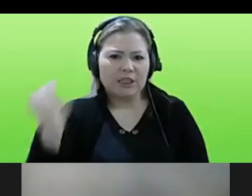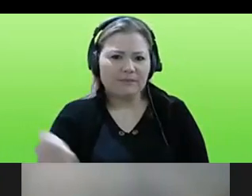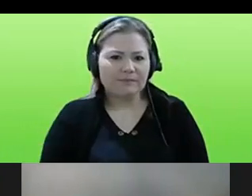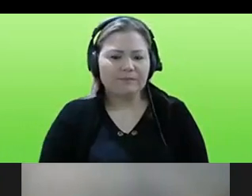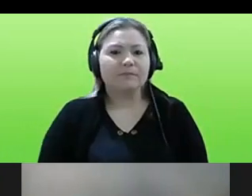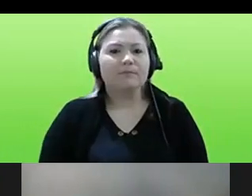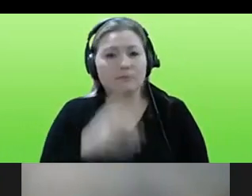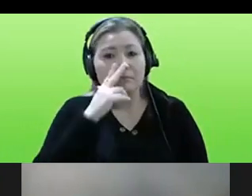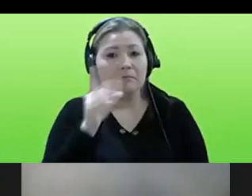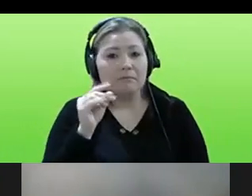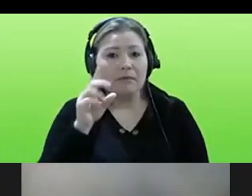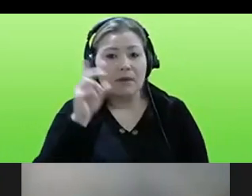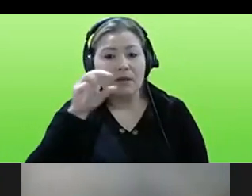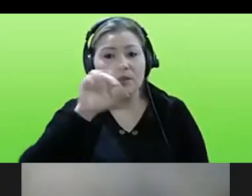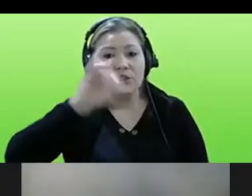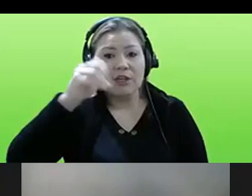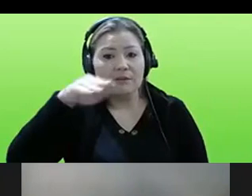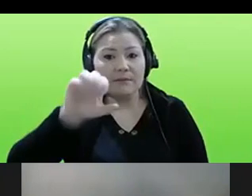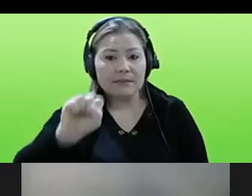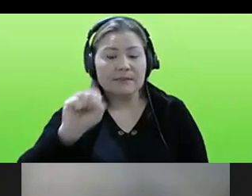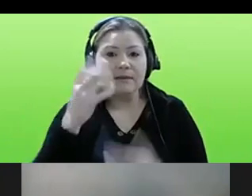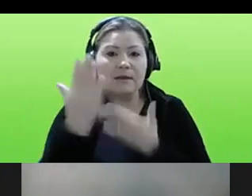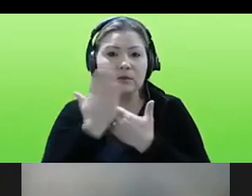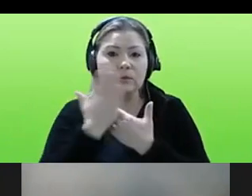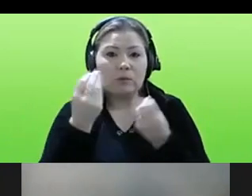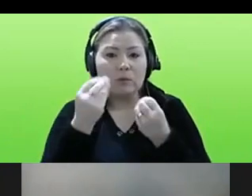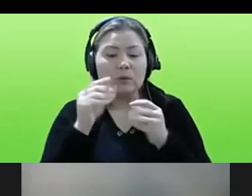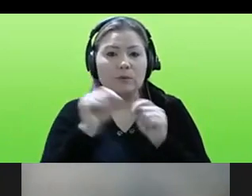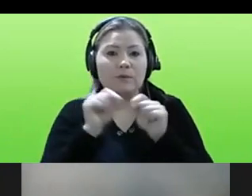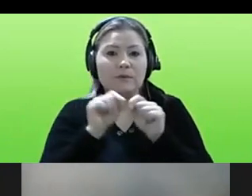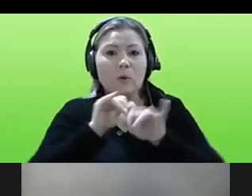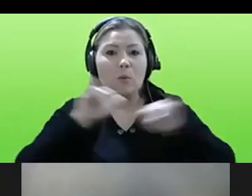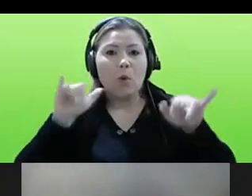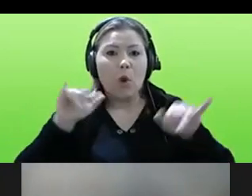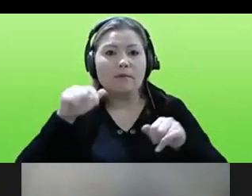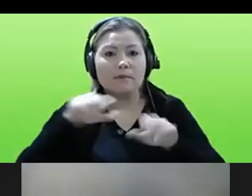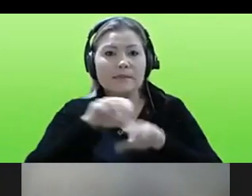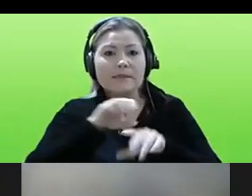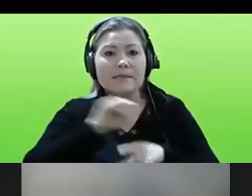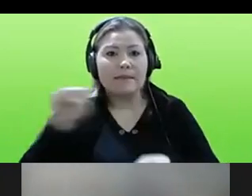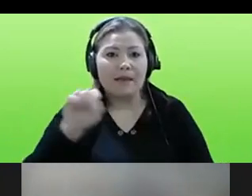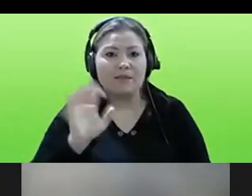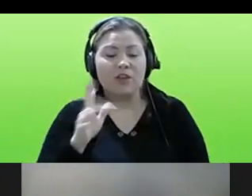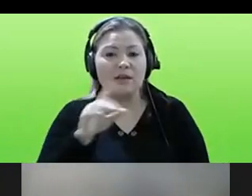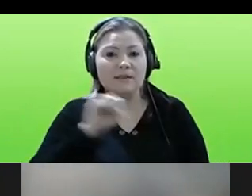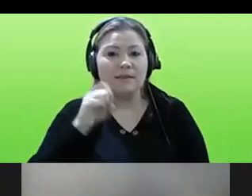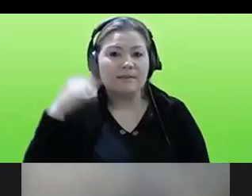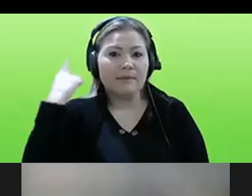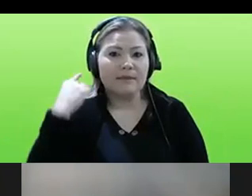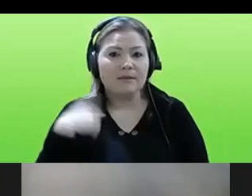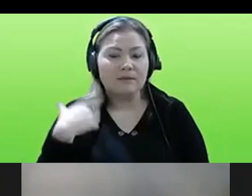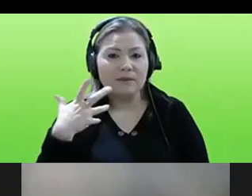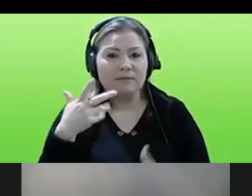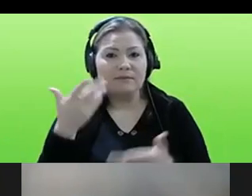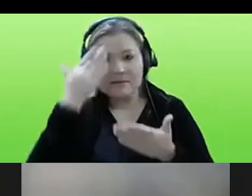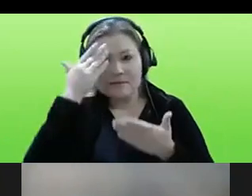Obrigado, James é uma das pessoas que tem colaborado bastante para compor o programa desse semestre, já do semestre passado. Então, queria deixar